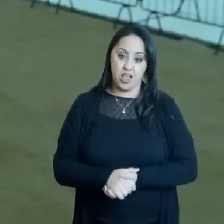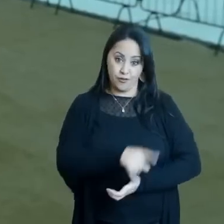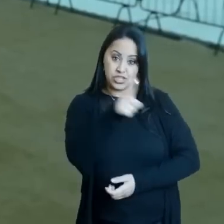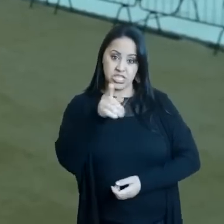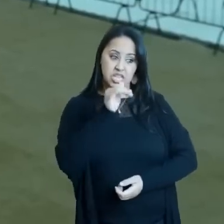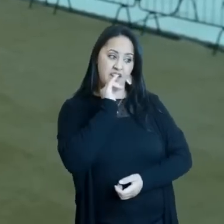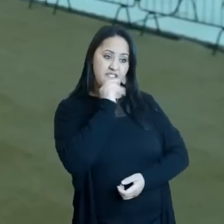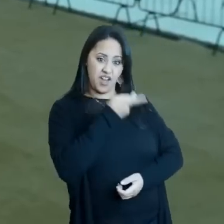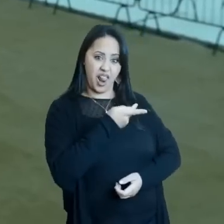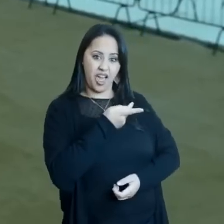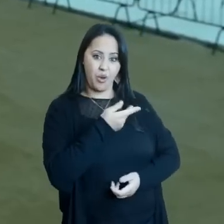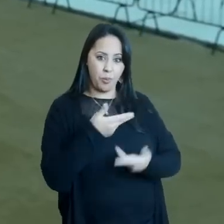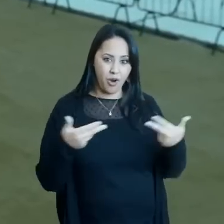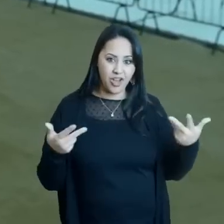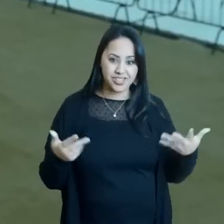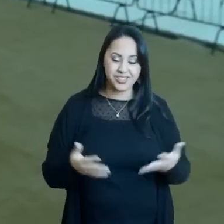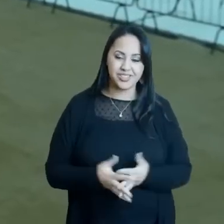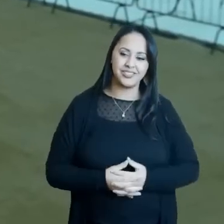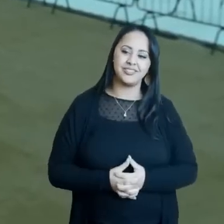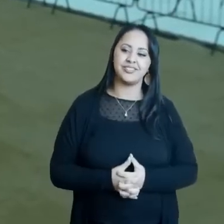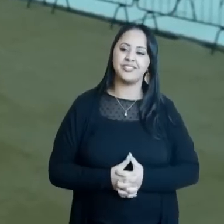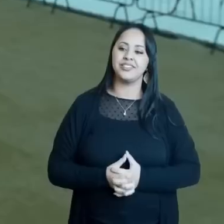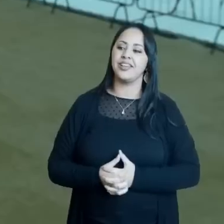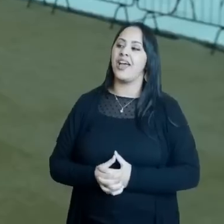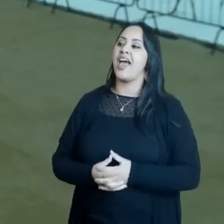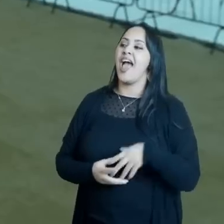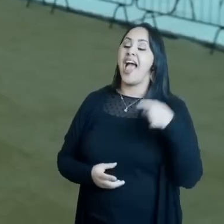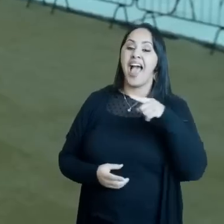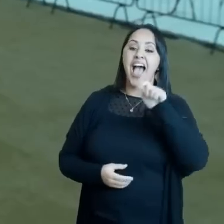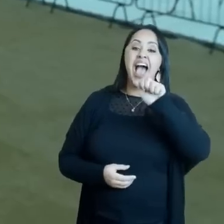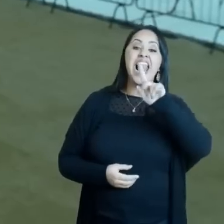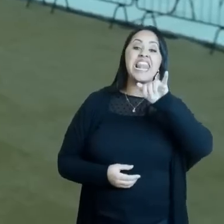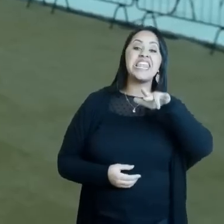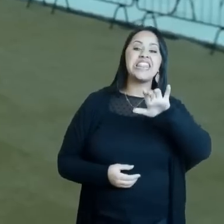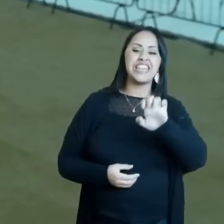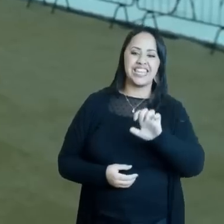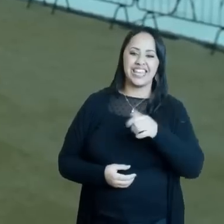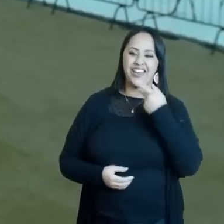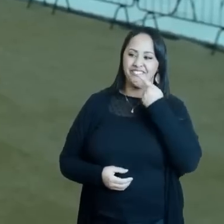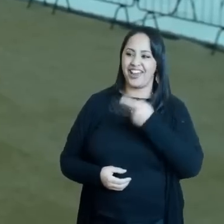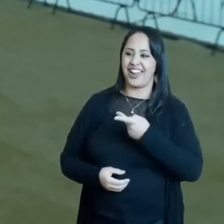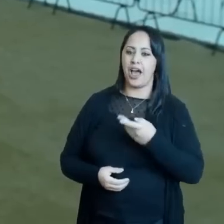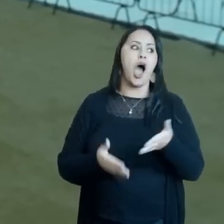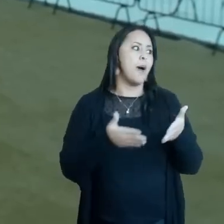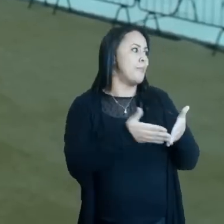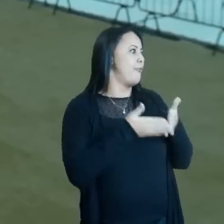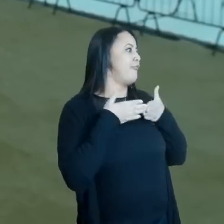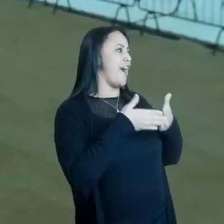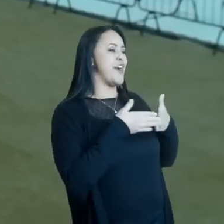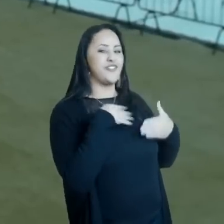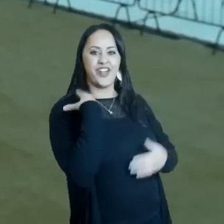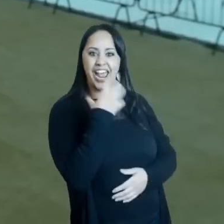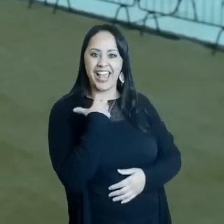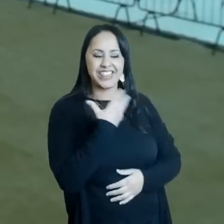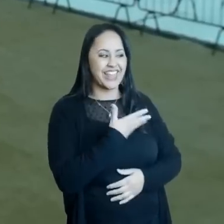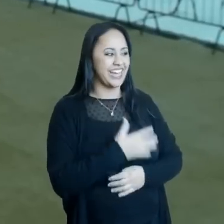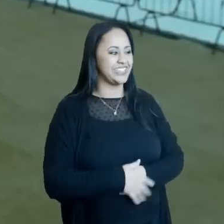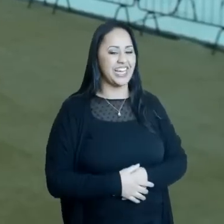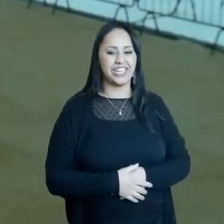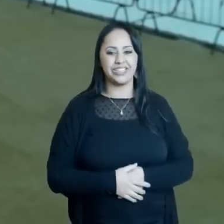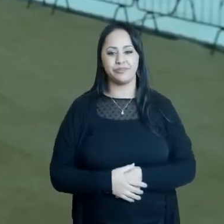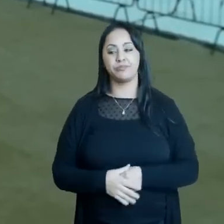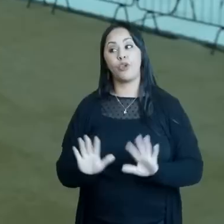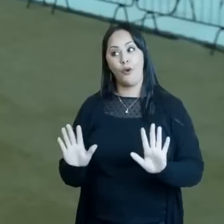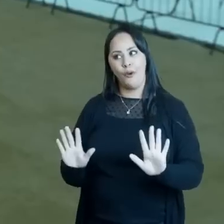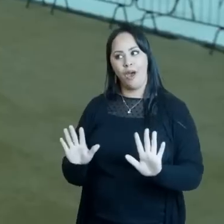dar alguma palavrinha final pra galera aí? A Aline quer dar uma palhinha aqui, vamos deixar ela dar por uma favor. Palhinha aqui. Por